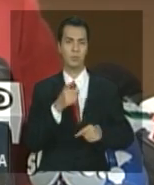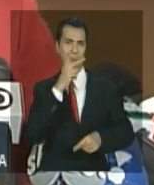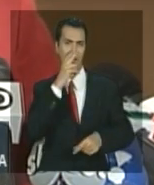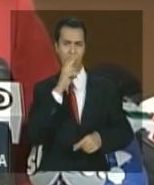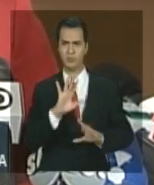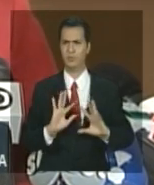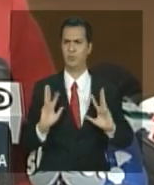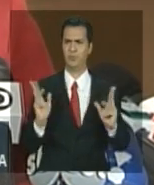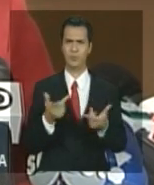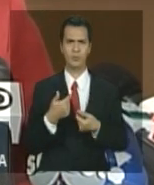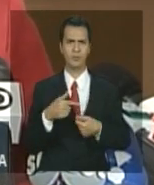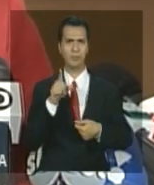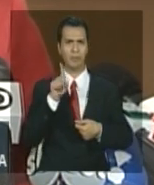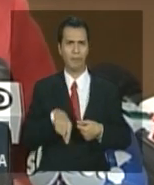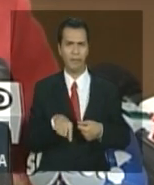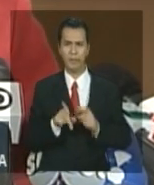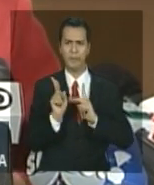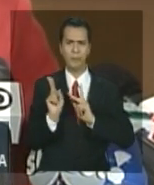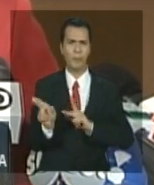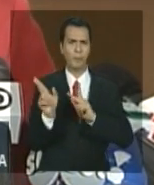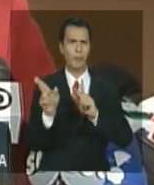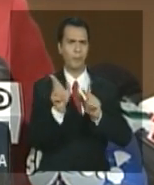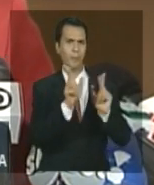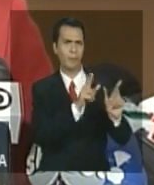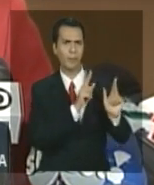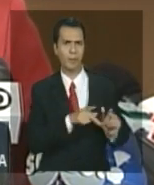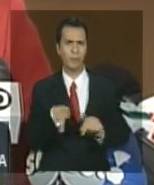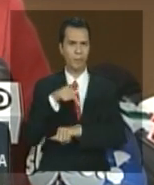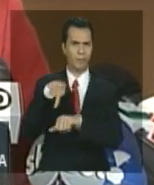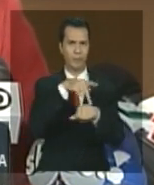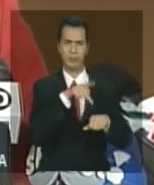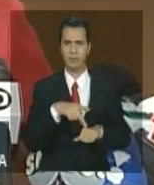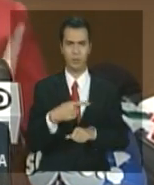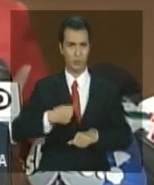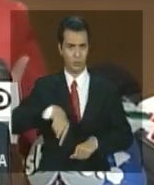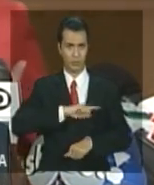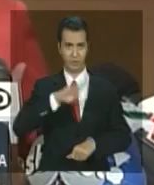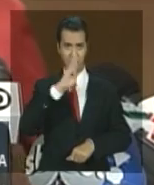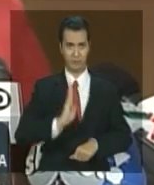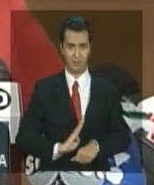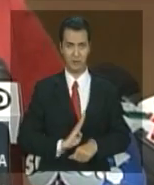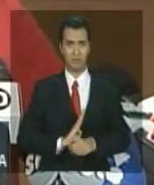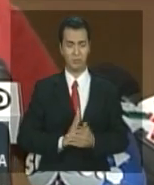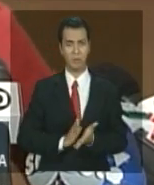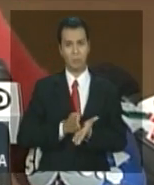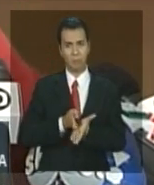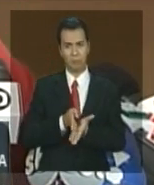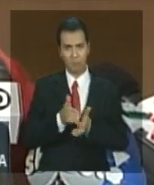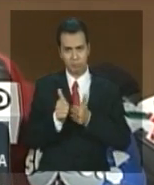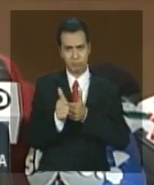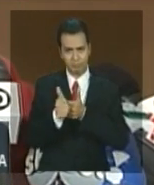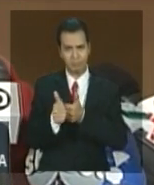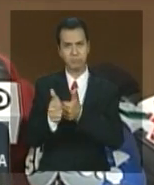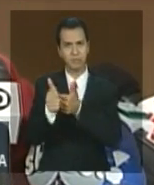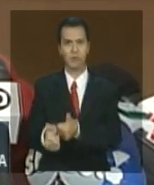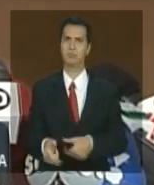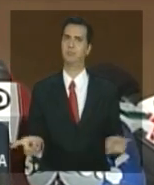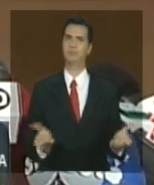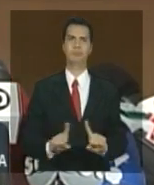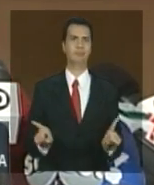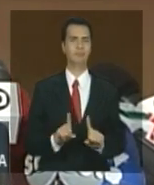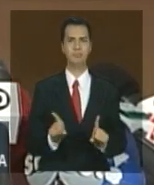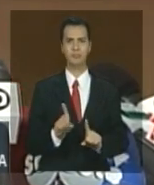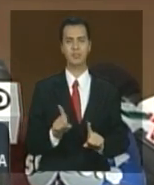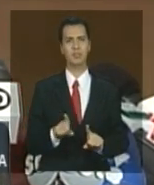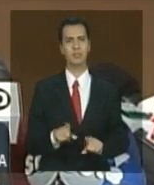certo. Todo mundo anda no mesmo passo. Nós não somos Joãozinhos do passo certo, nem do passo errado. Eu queria